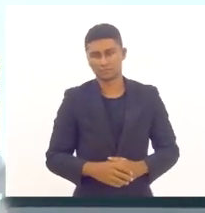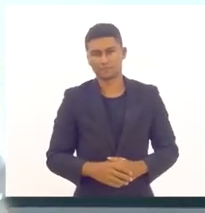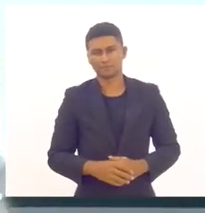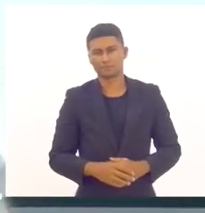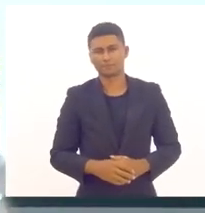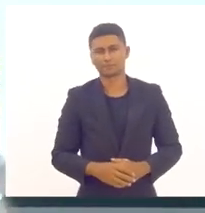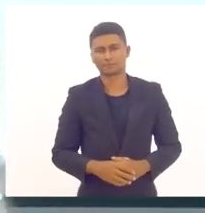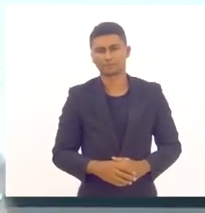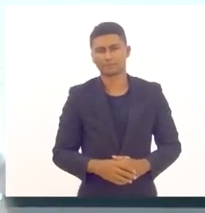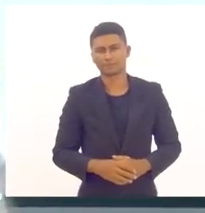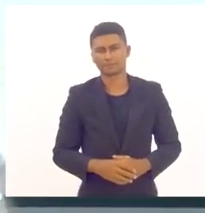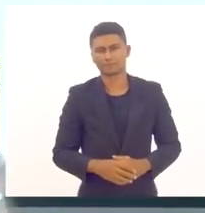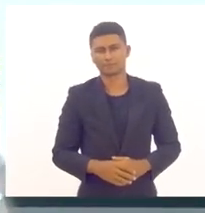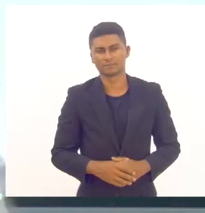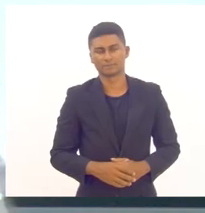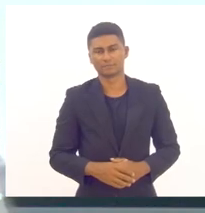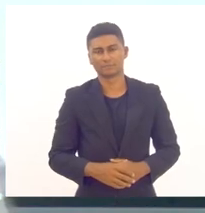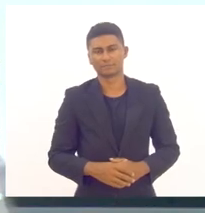Então, gente,